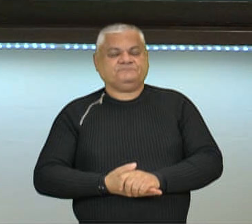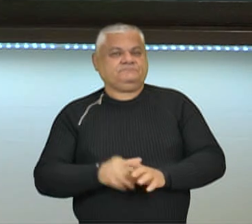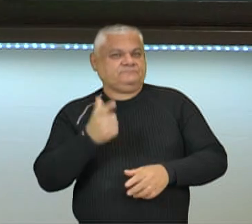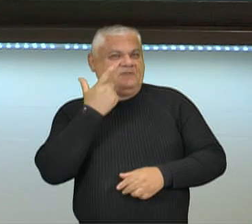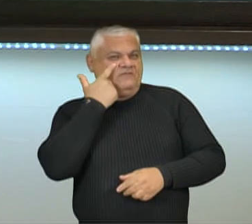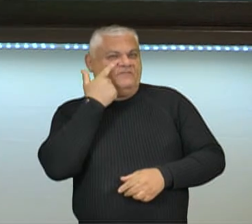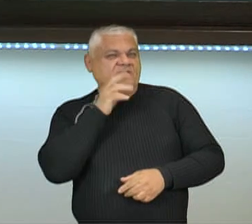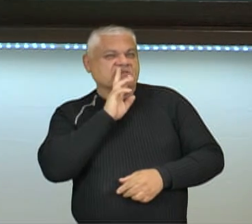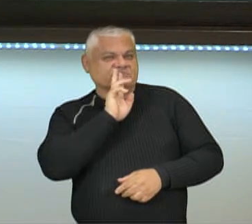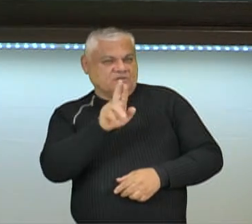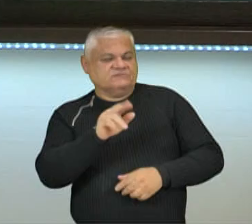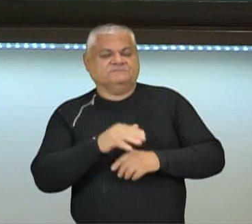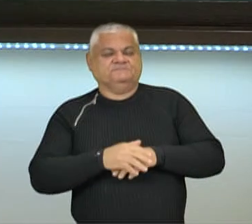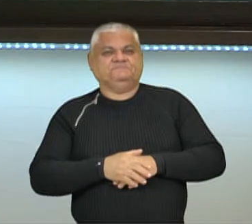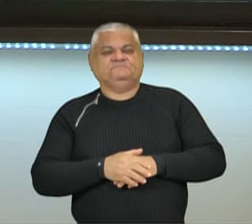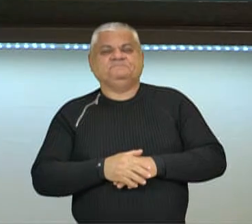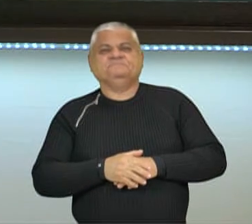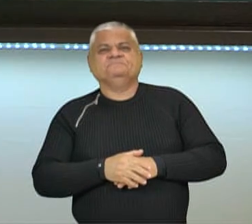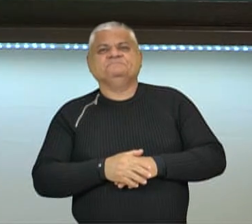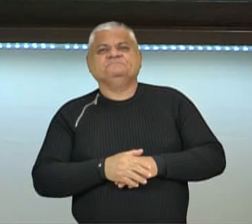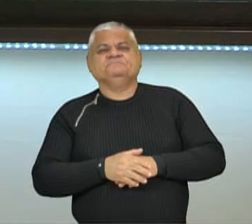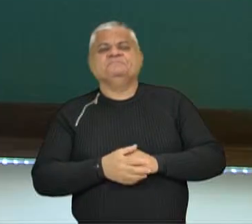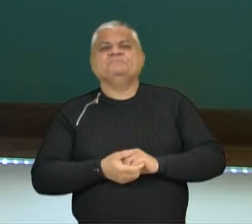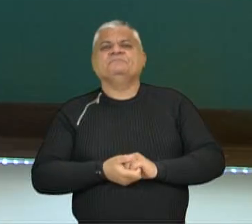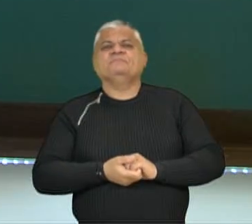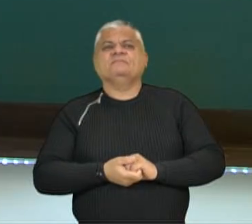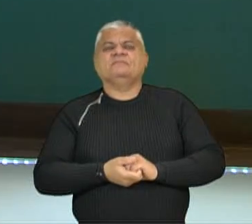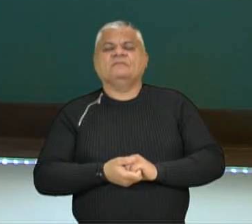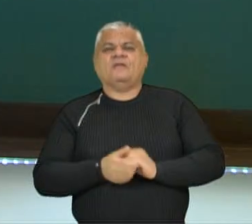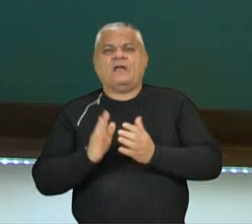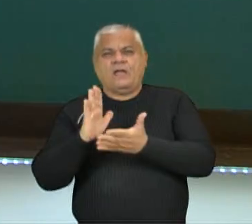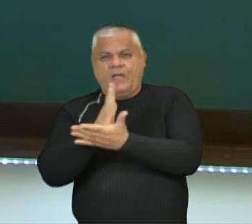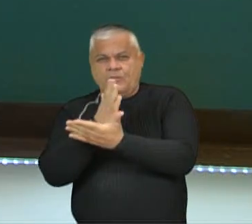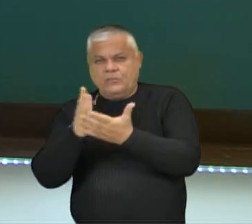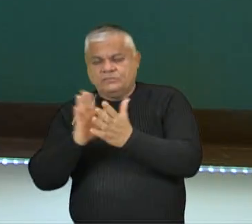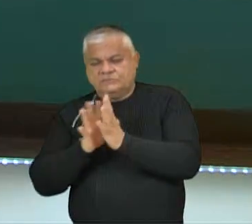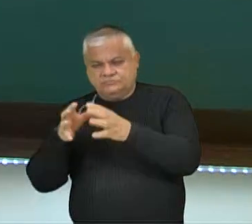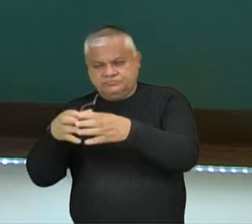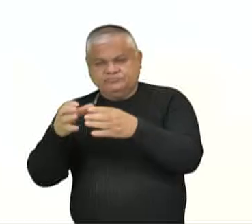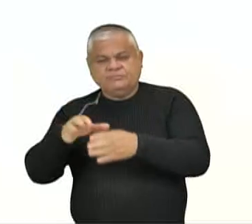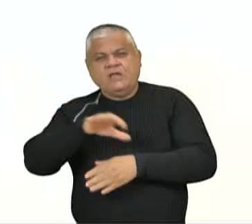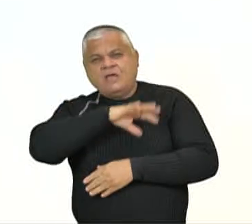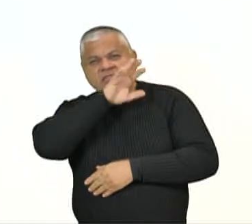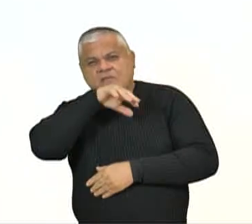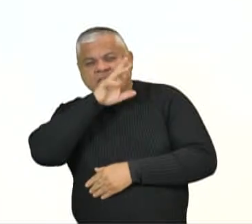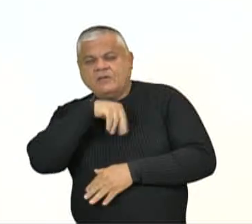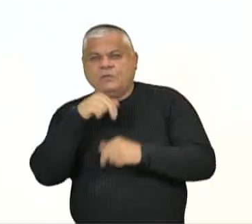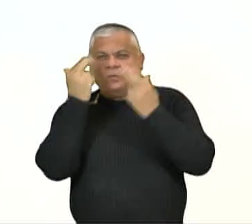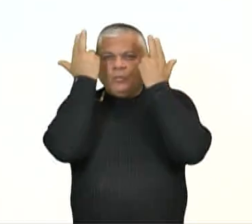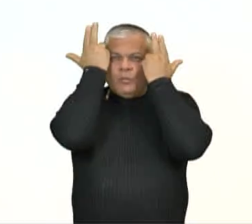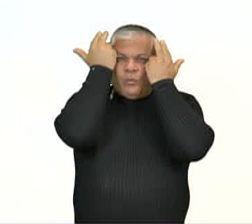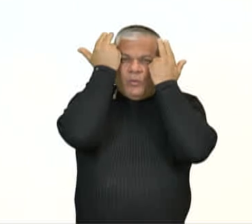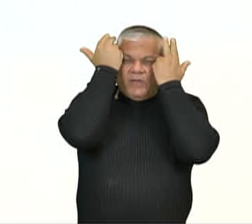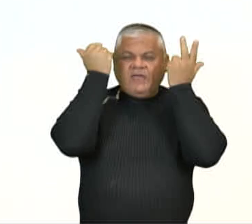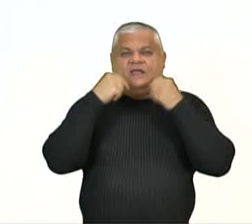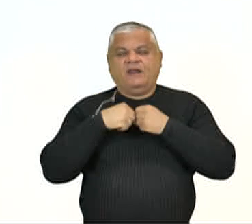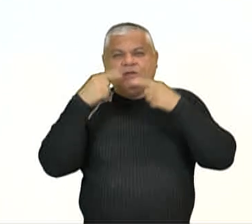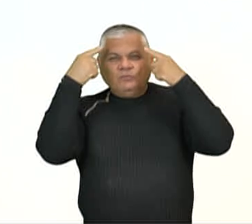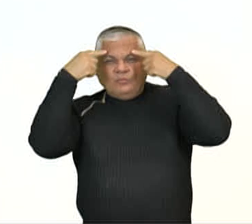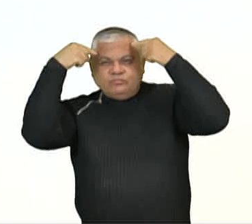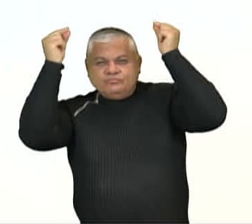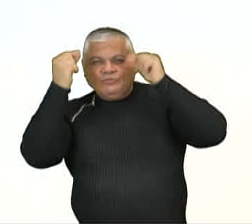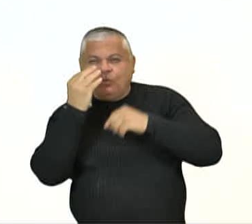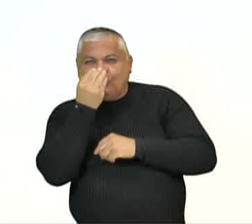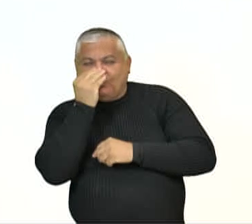Vamos ver a resposta do nosso exercício, então? Alguns animais herbívoros, como coelhos e coalas, possuem um apêndice